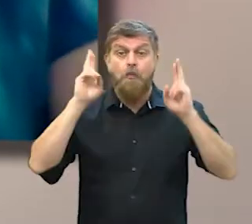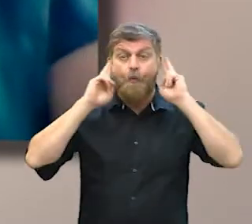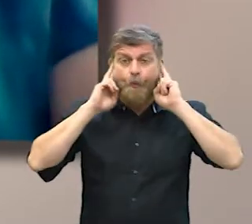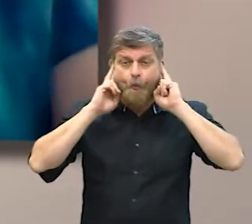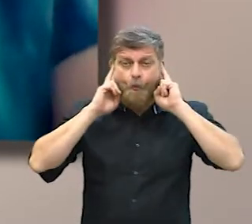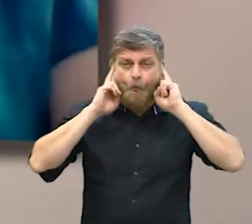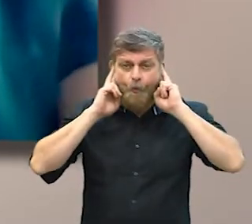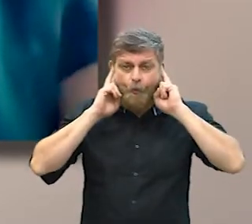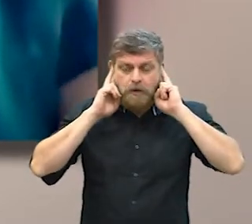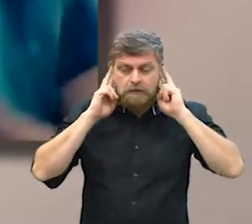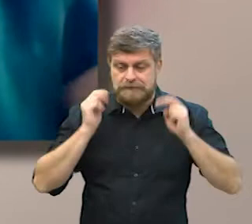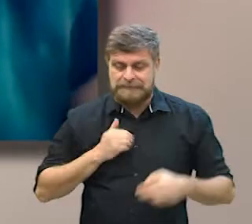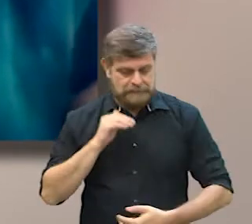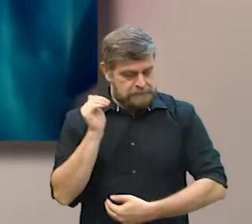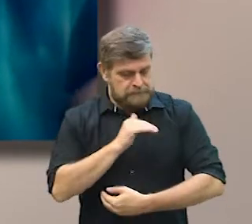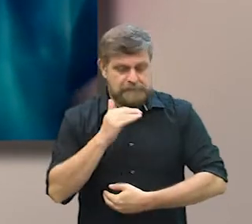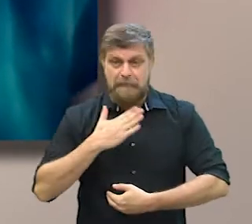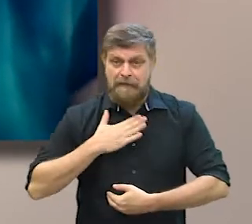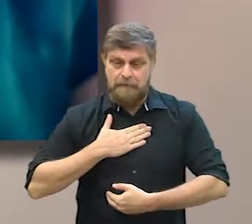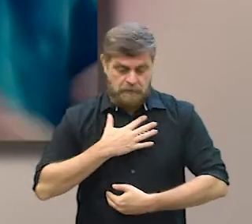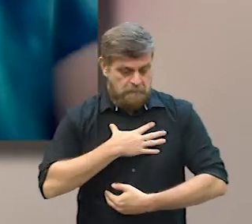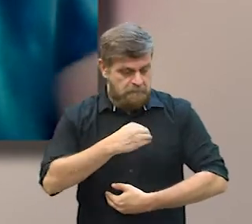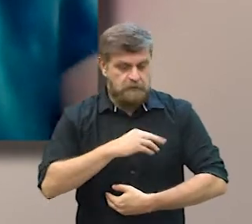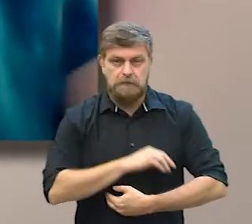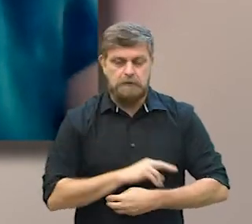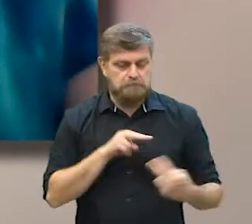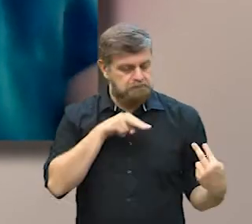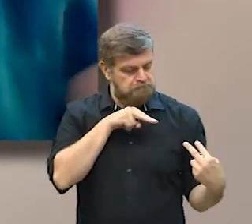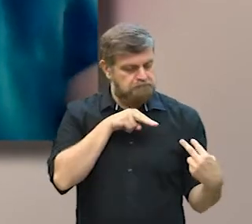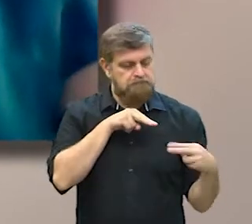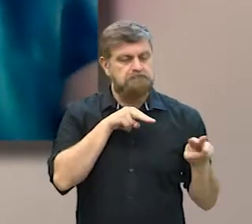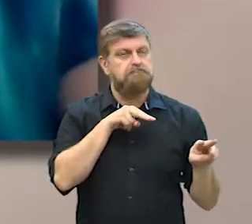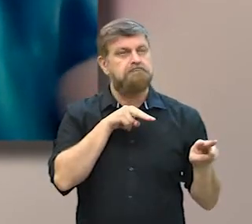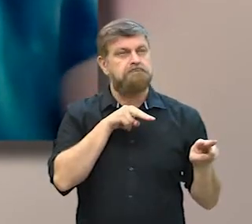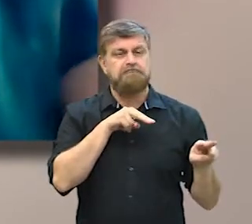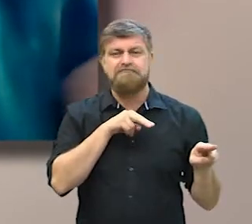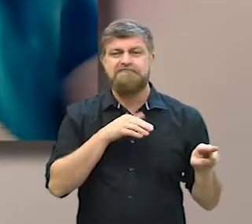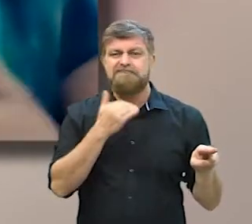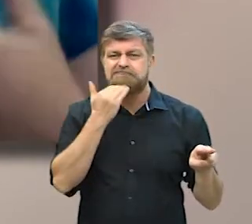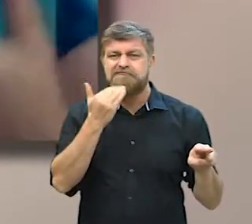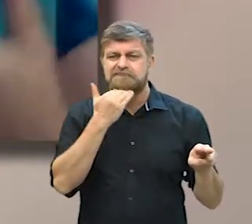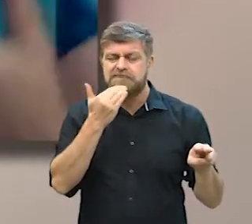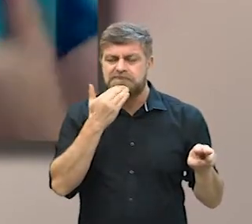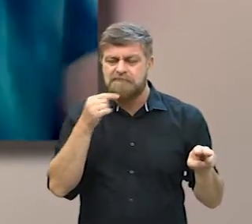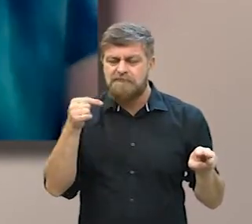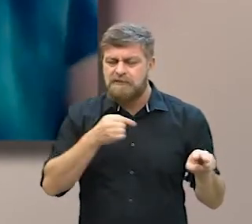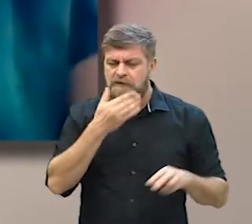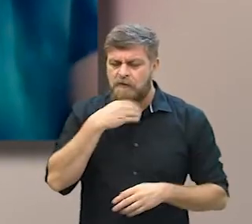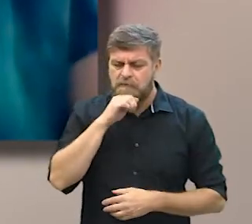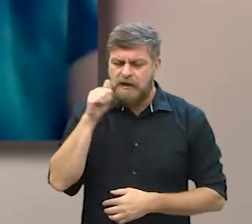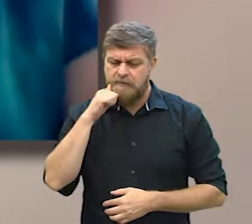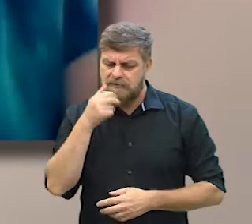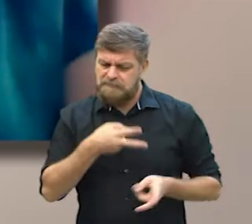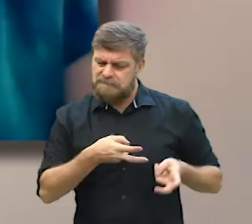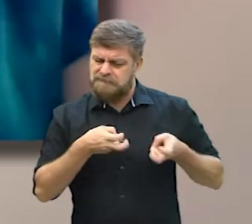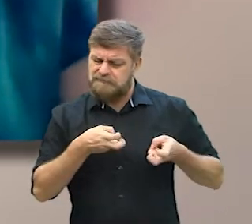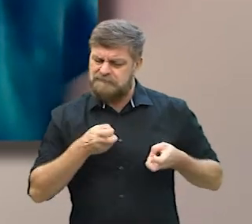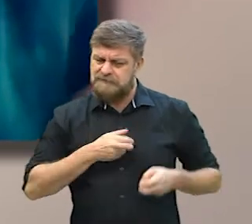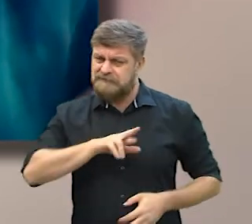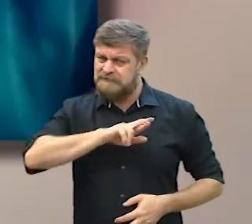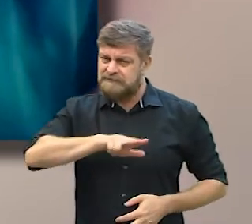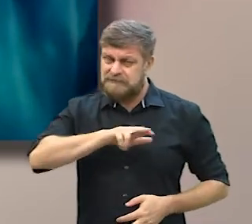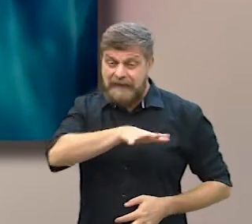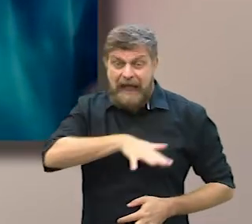ter uma surdez. Olha, eu chamava e ele não me atendia. Então, já começam alguns sinais